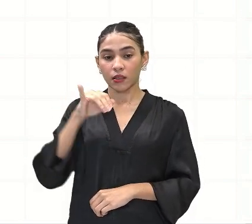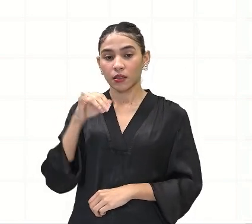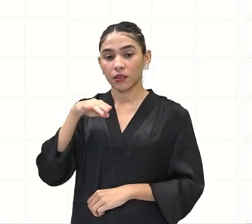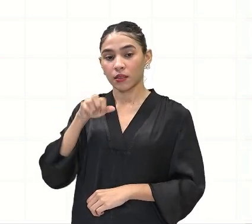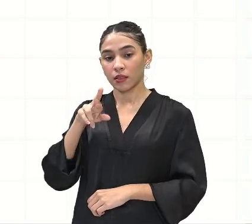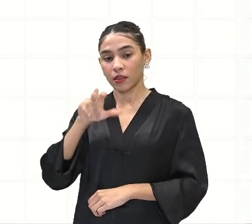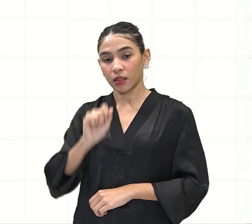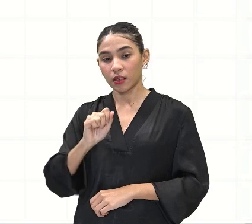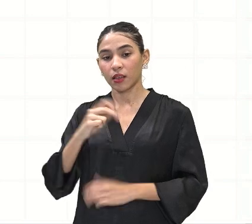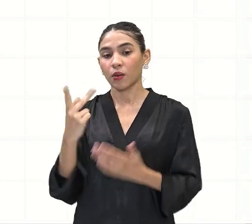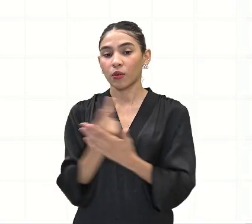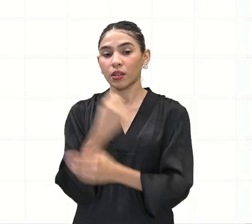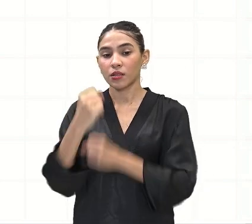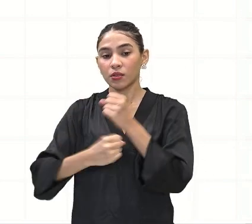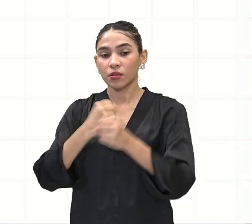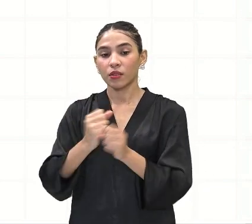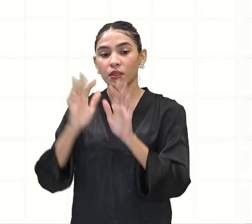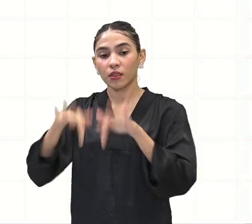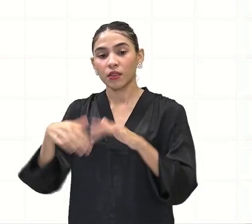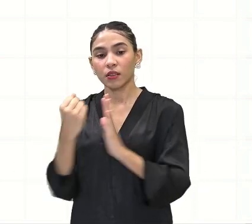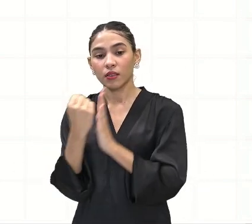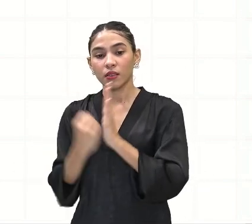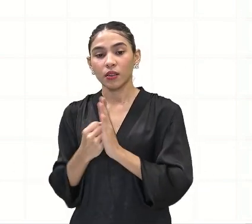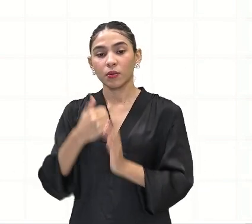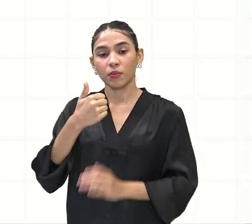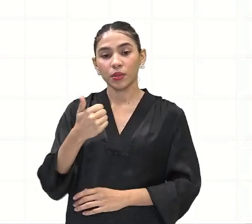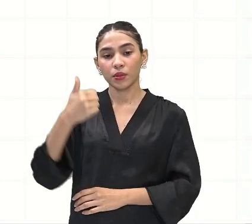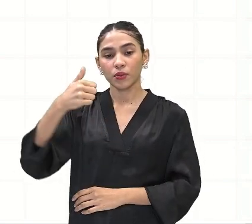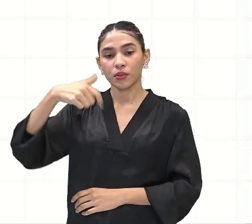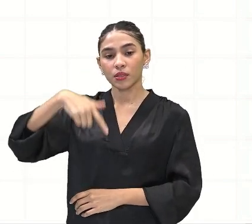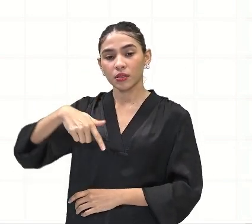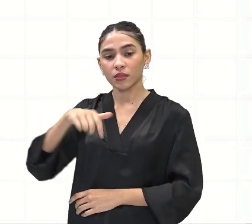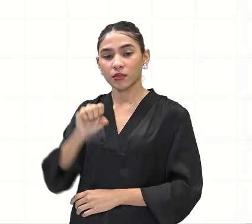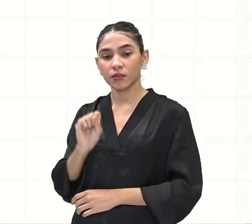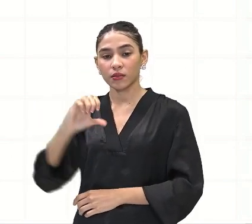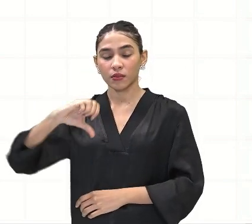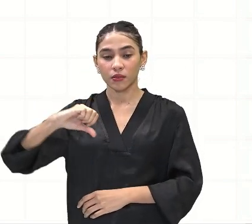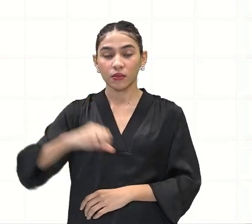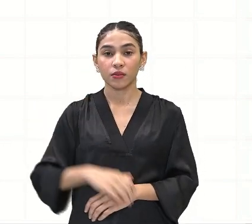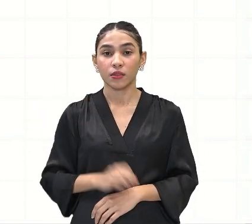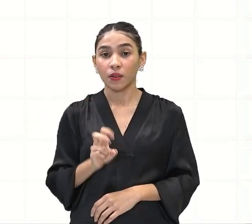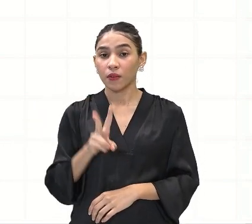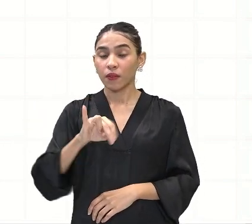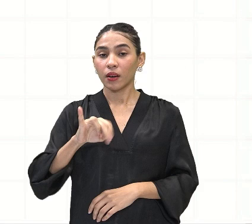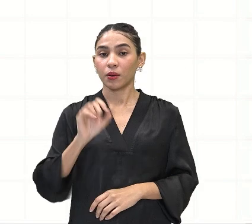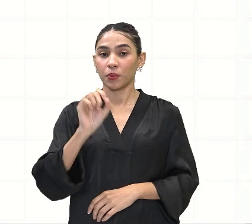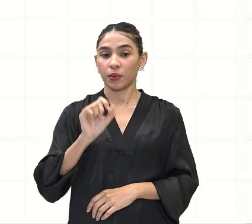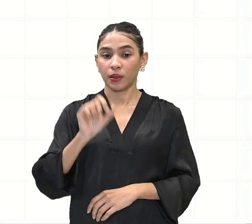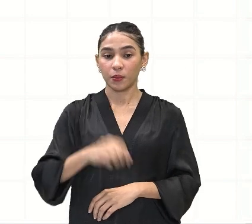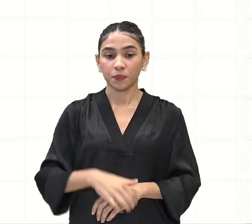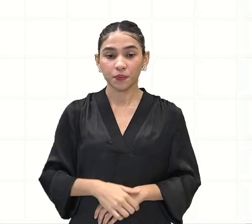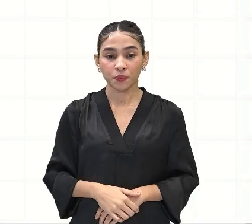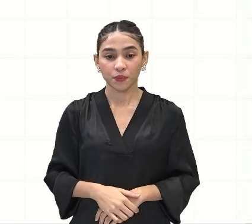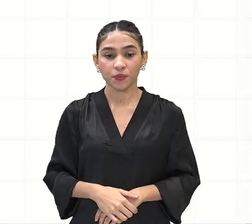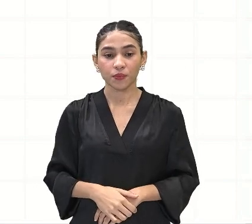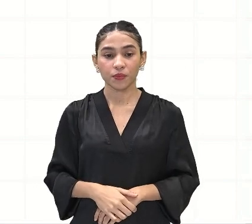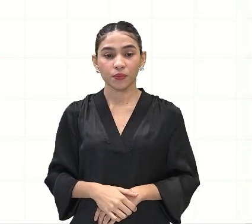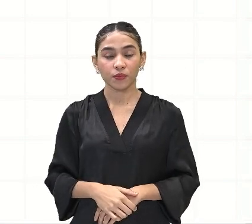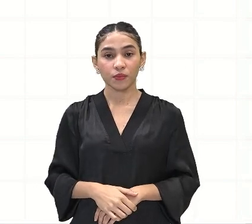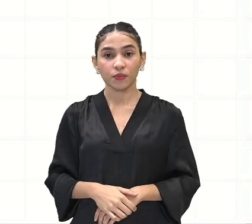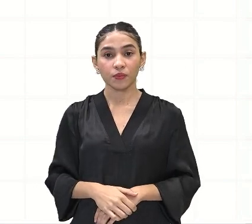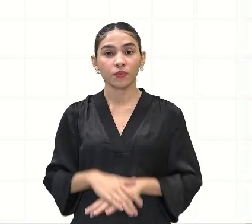ocorre ali no final do século XVIII, né, que vai ser justamente